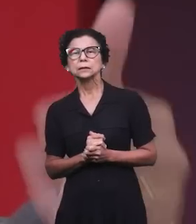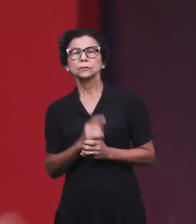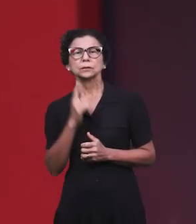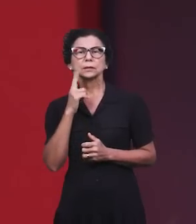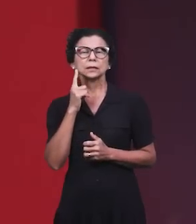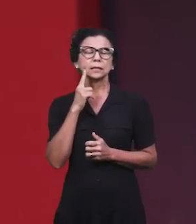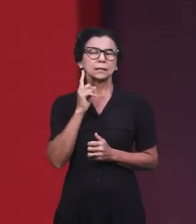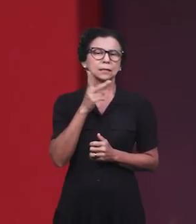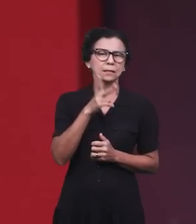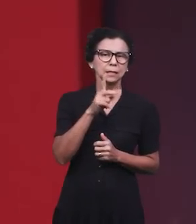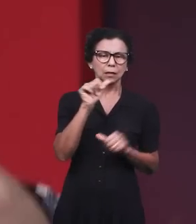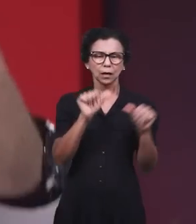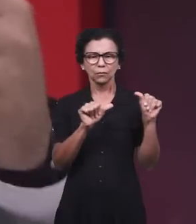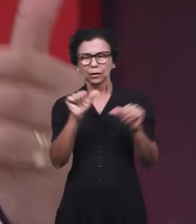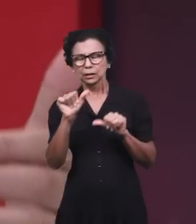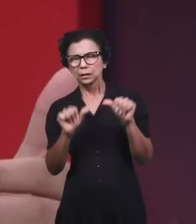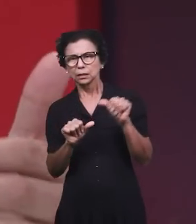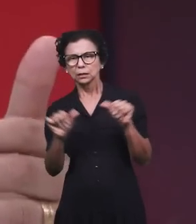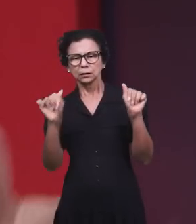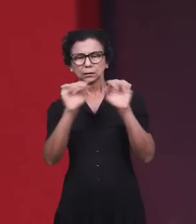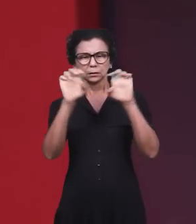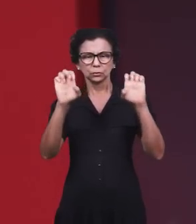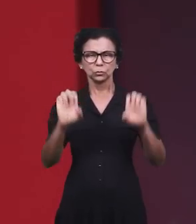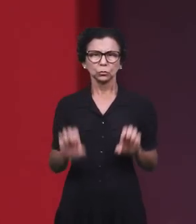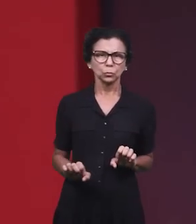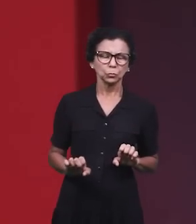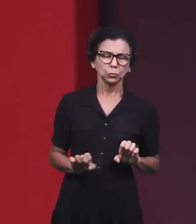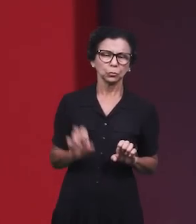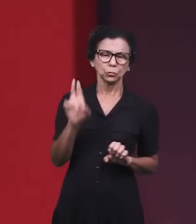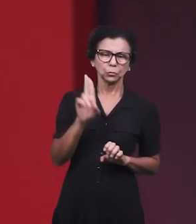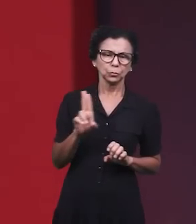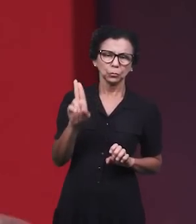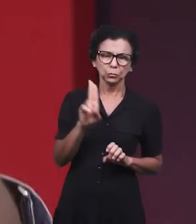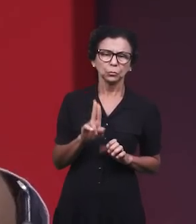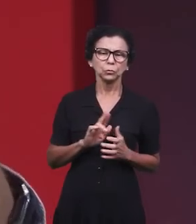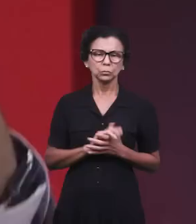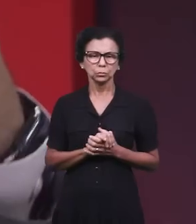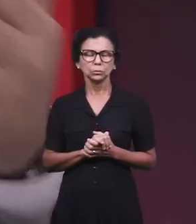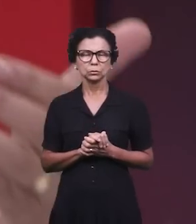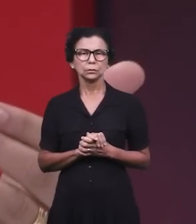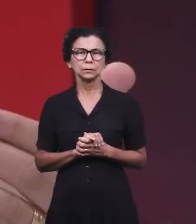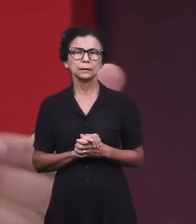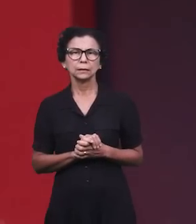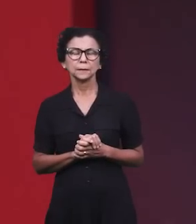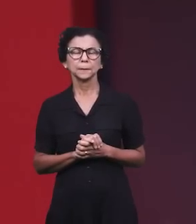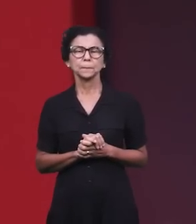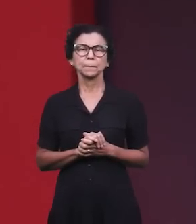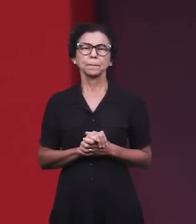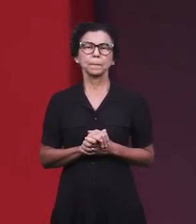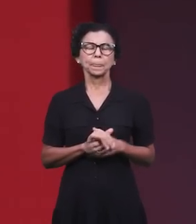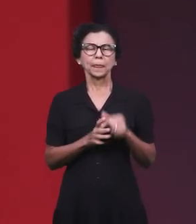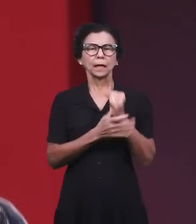da estrutura, as boas condições de uso, aplicação. Isso vai incluir, né, a questão de